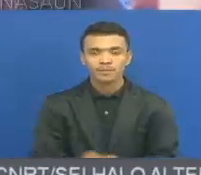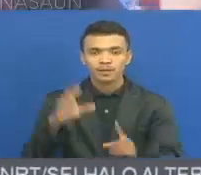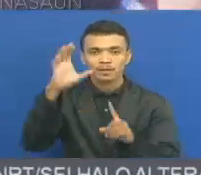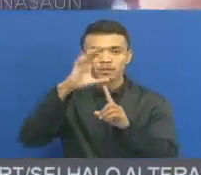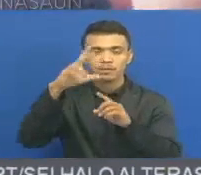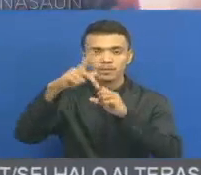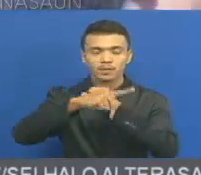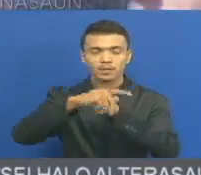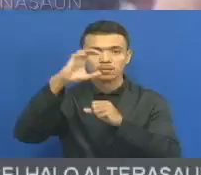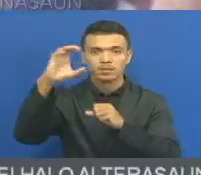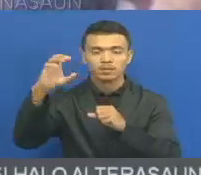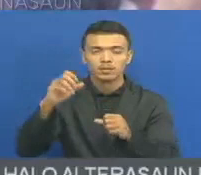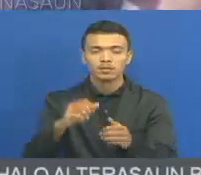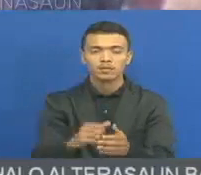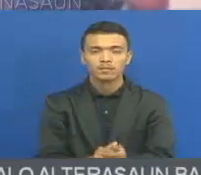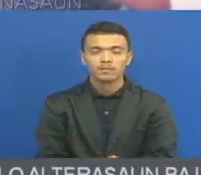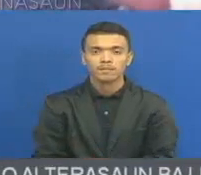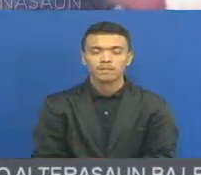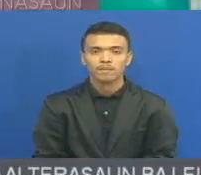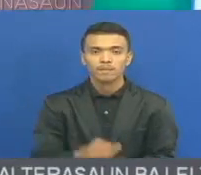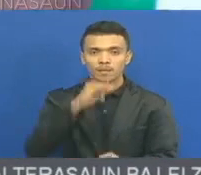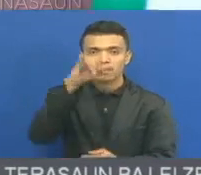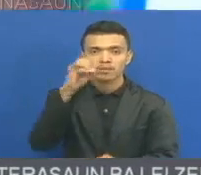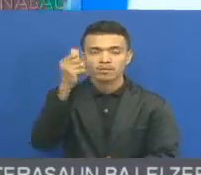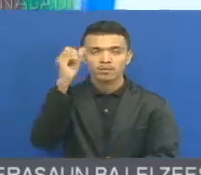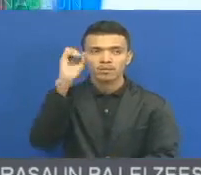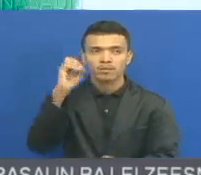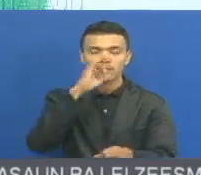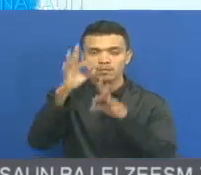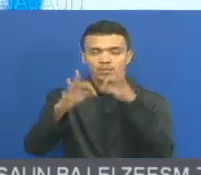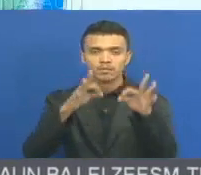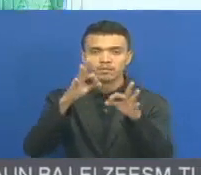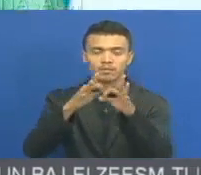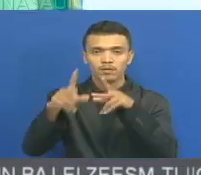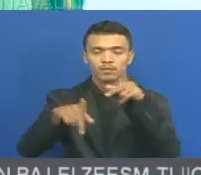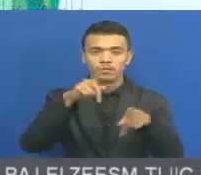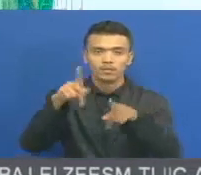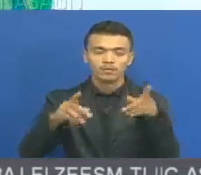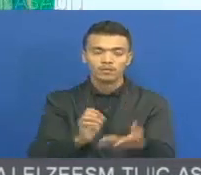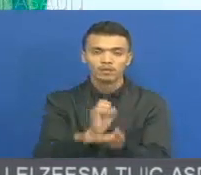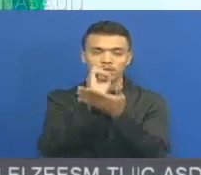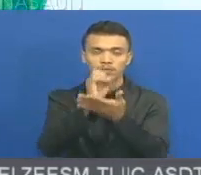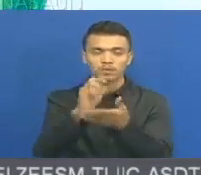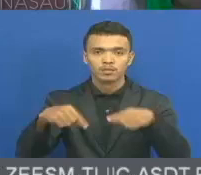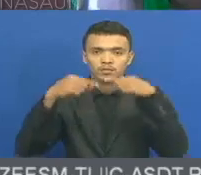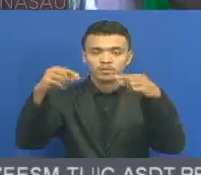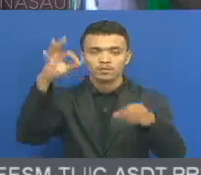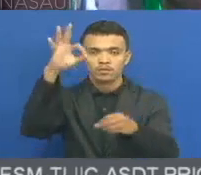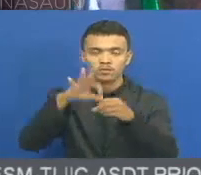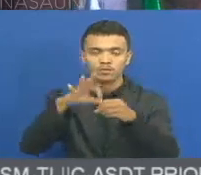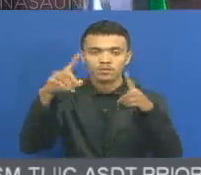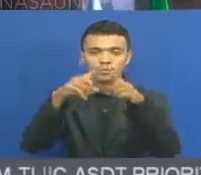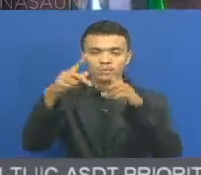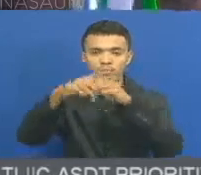Coordenador partido CNRT, supresião passabe, João Silva garante, povo passabe, se for votos maioria ba partido